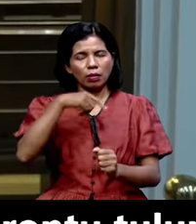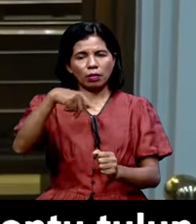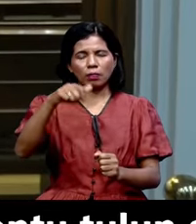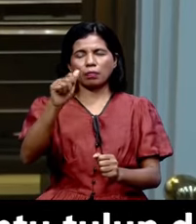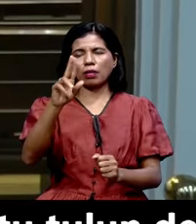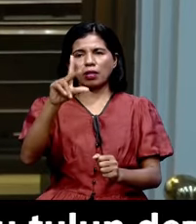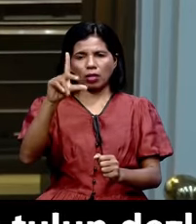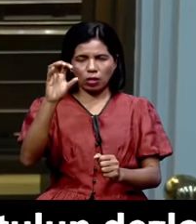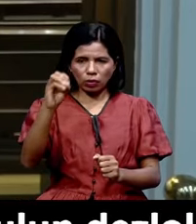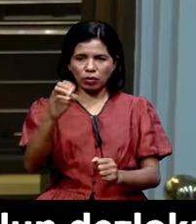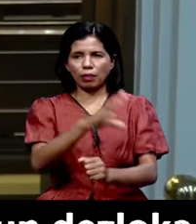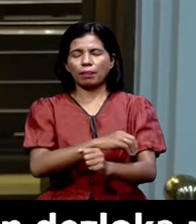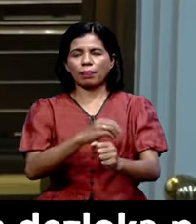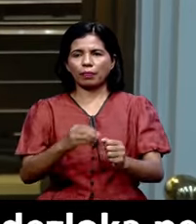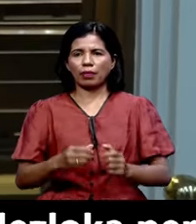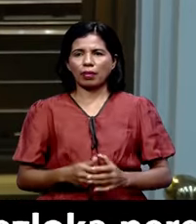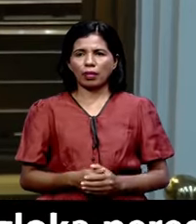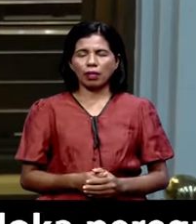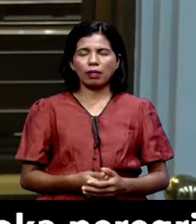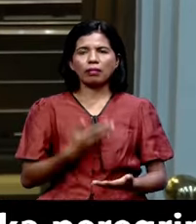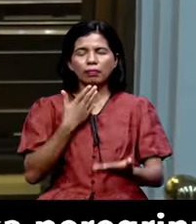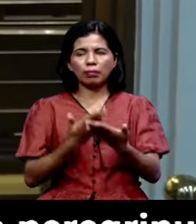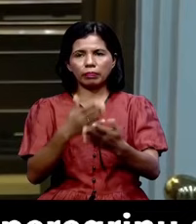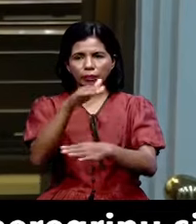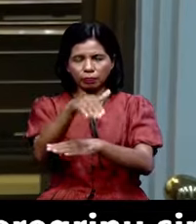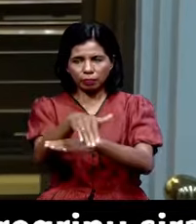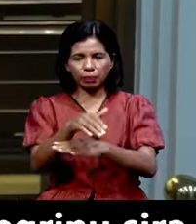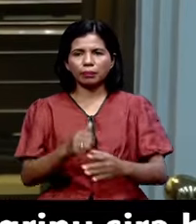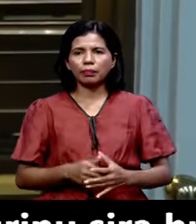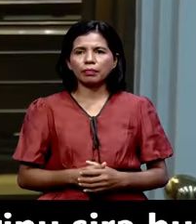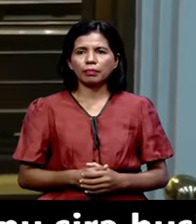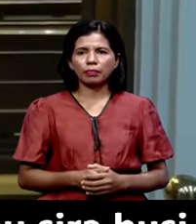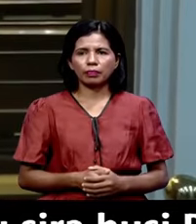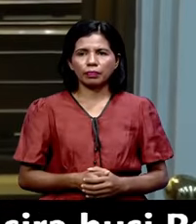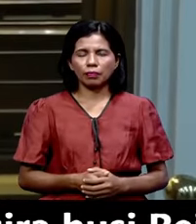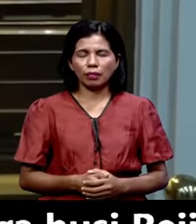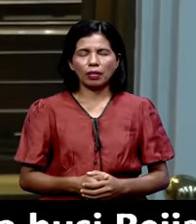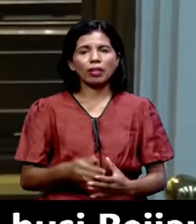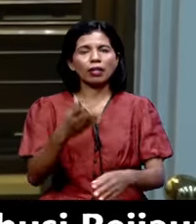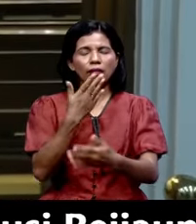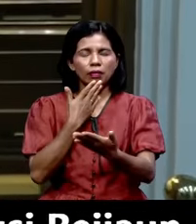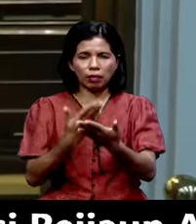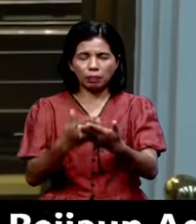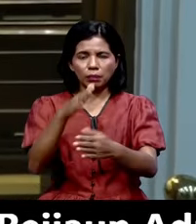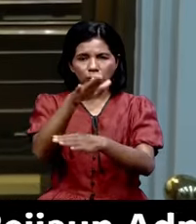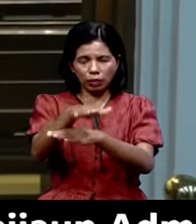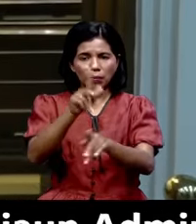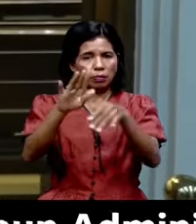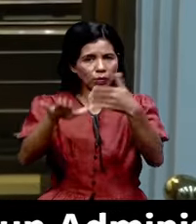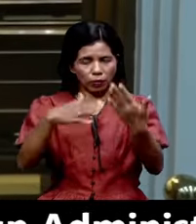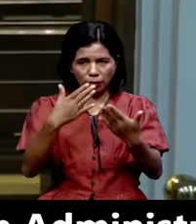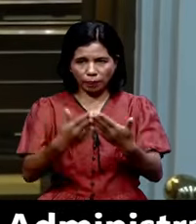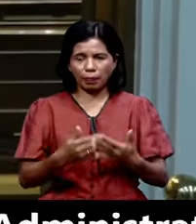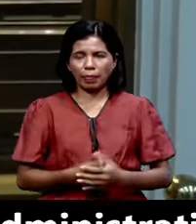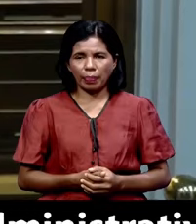Catedral, Padre Paulo Maia. Calandia, Padre Paulo. Calandia, calandia, telespectadores, Sirahoto. Padre, tadia,